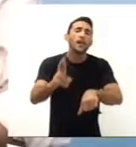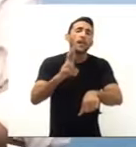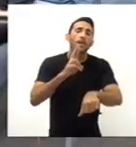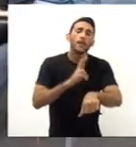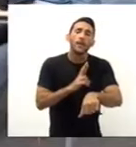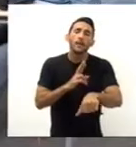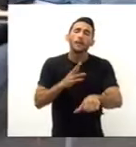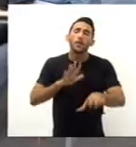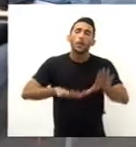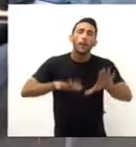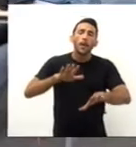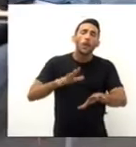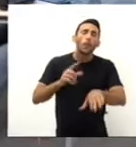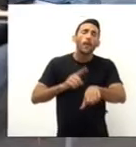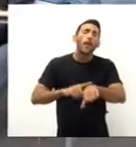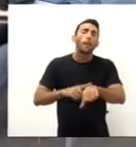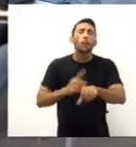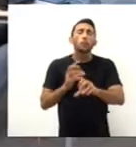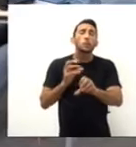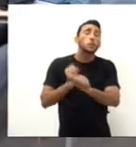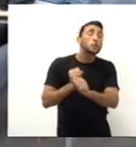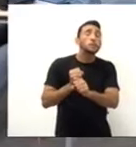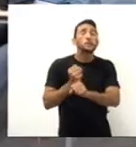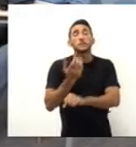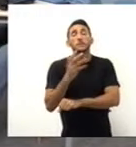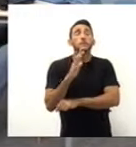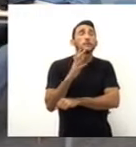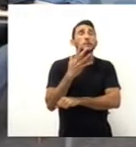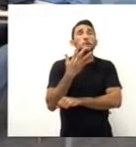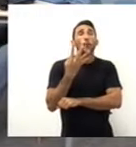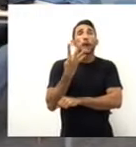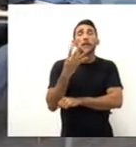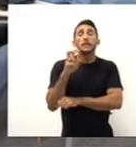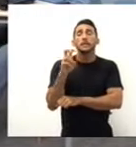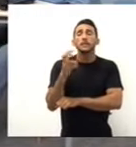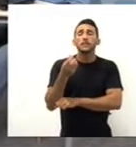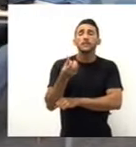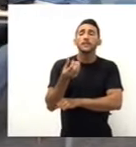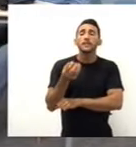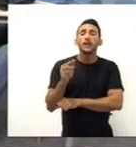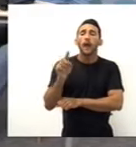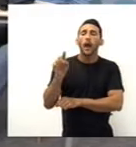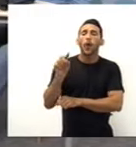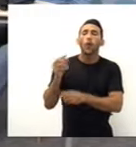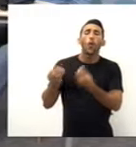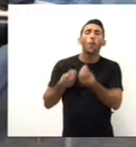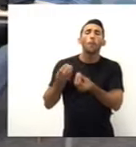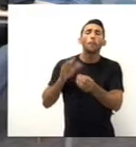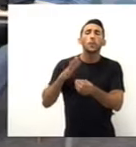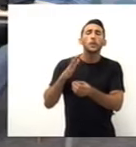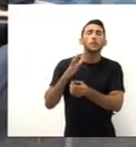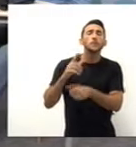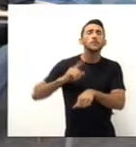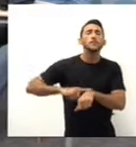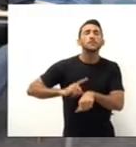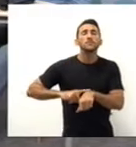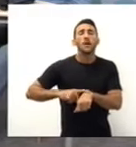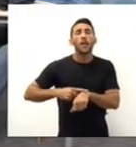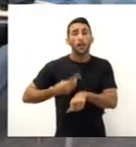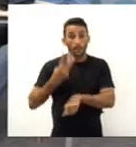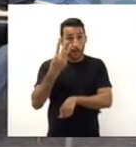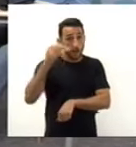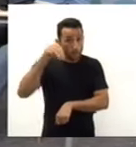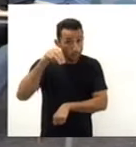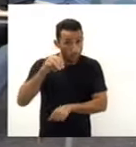aí de calcular um seno de 30, 45 e 60 graus? Acho que uns 3